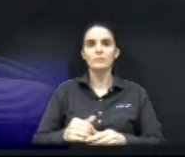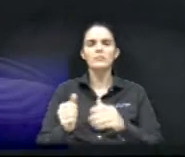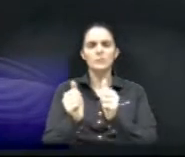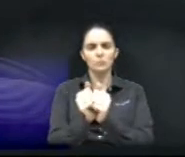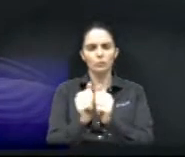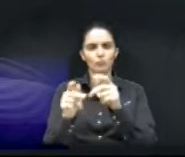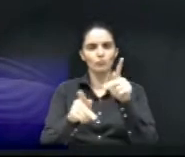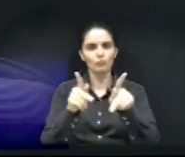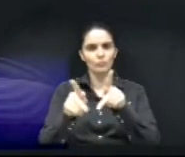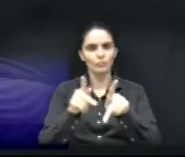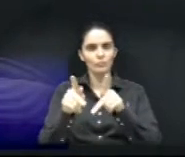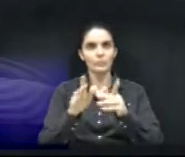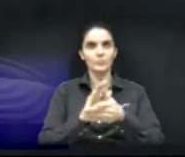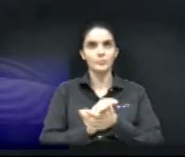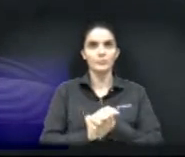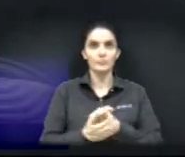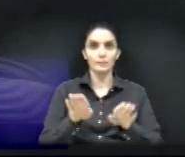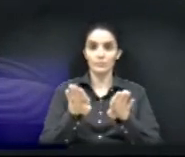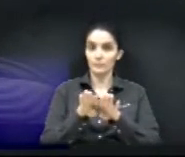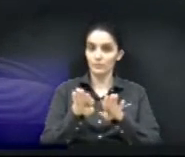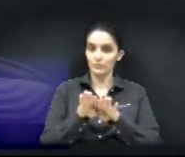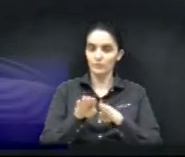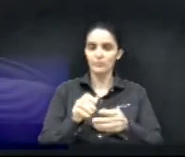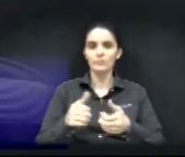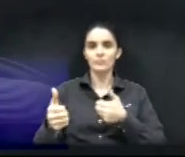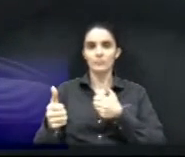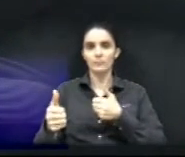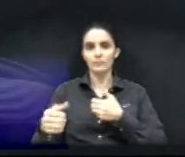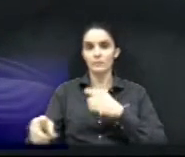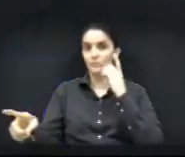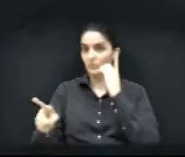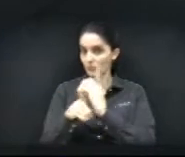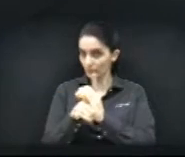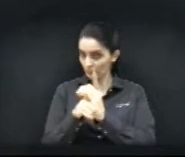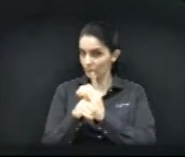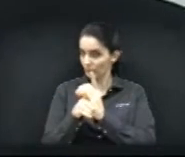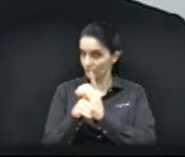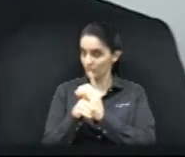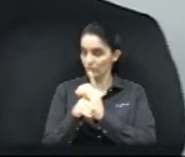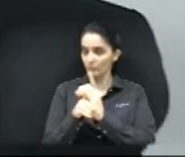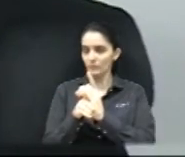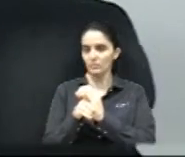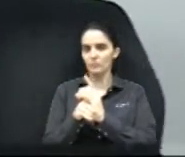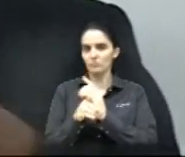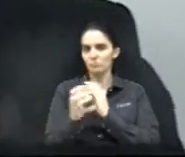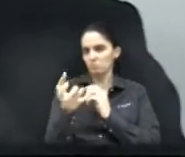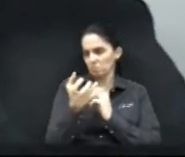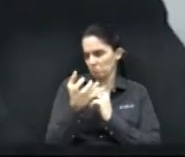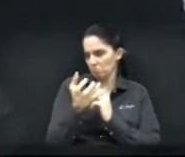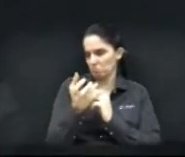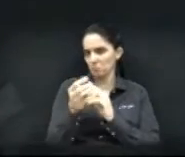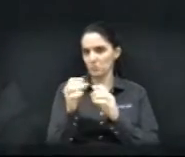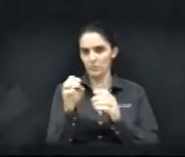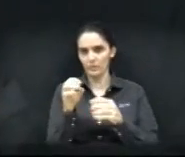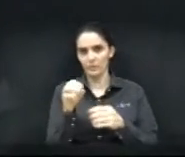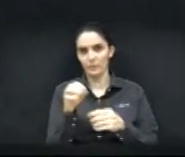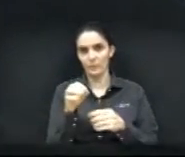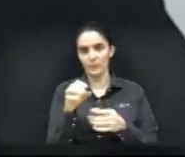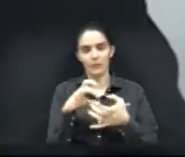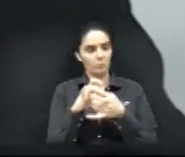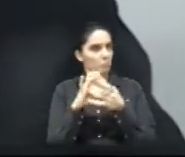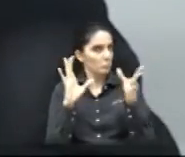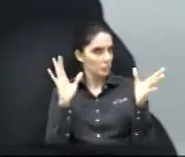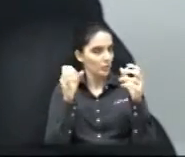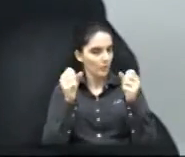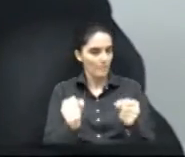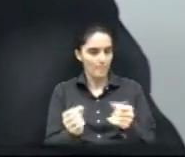população. Além deste informe que eu dou, e quem quiser ir lá também está convidado, os vereadores, gostaria